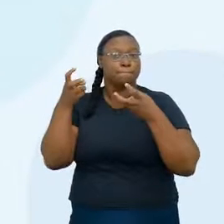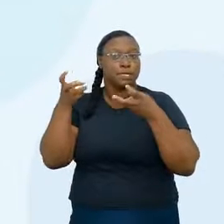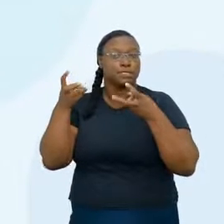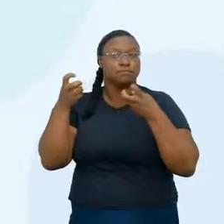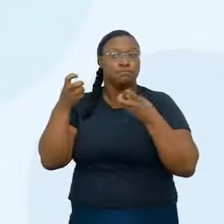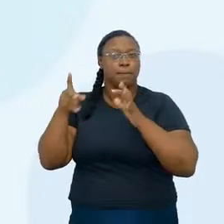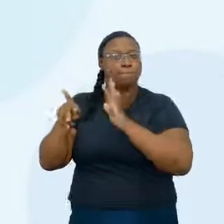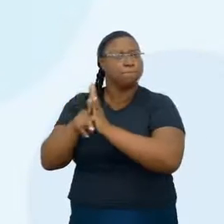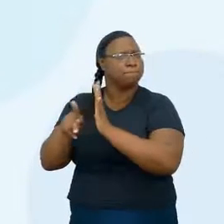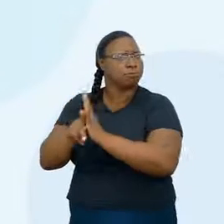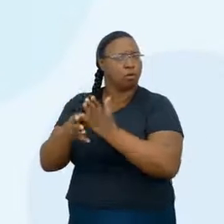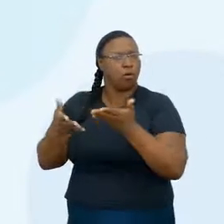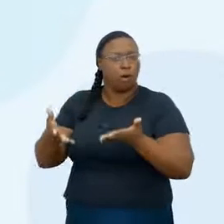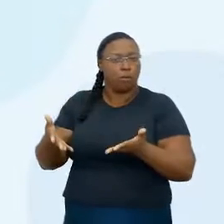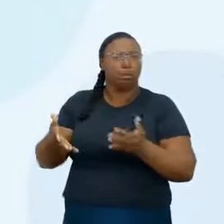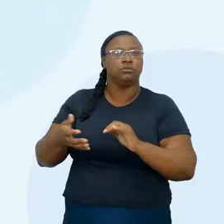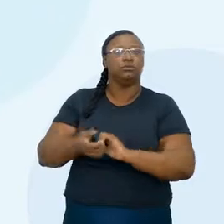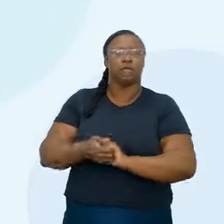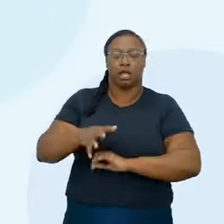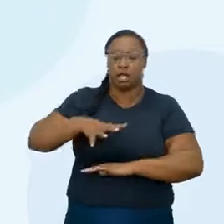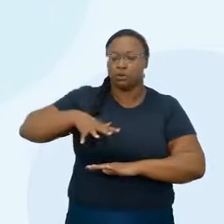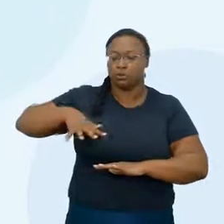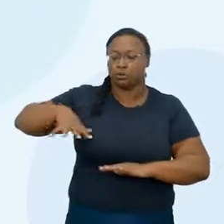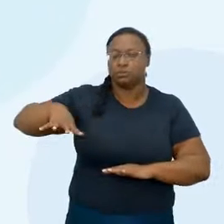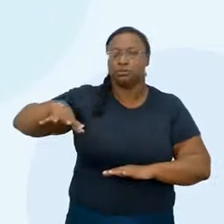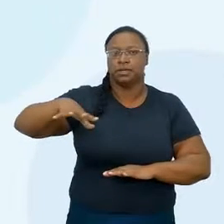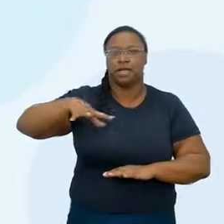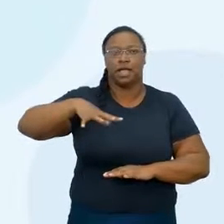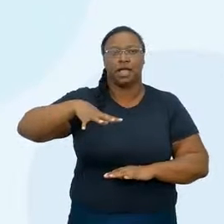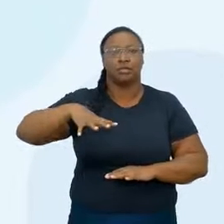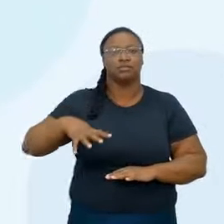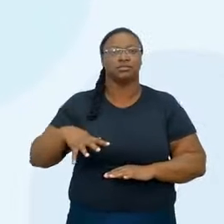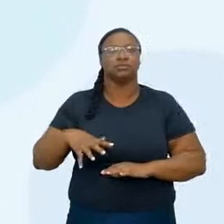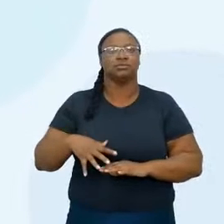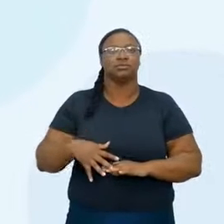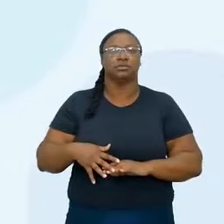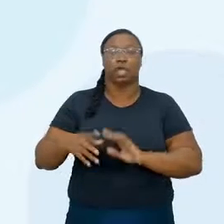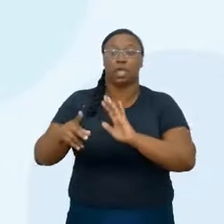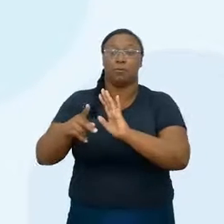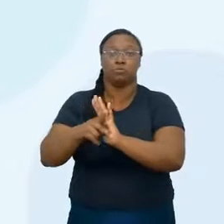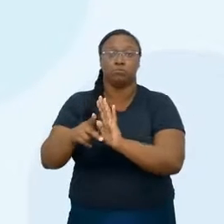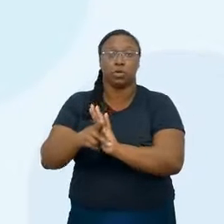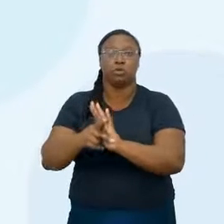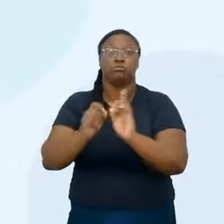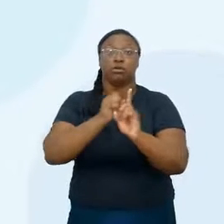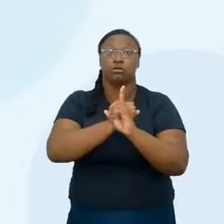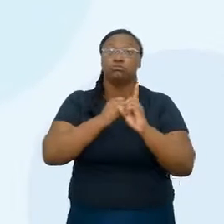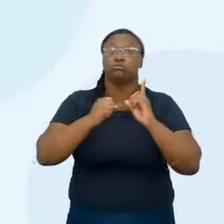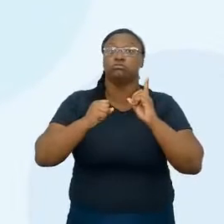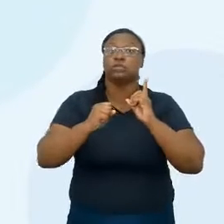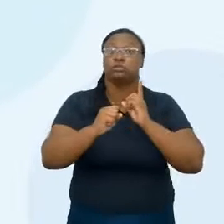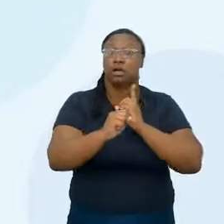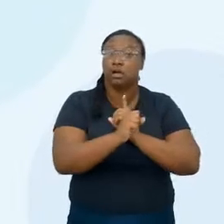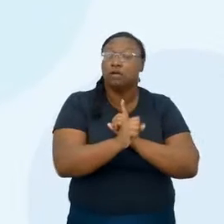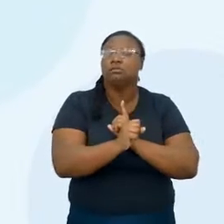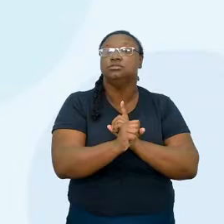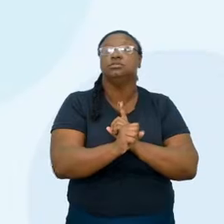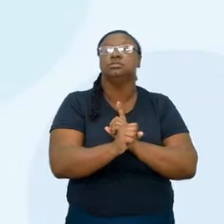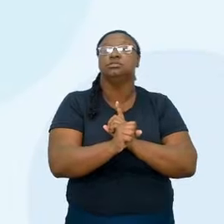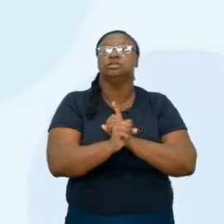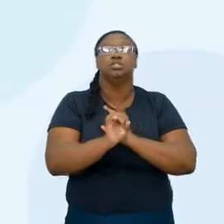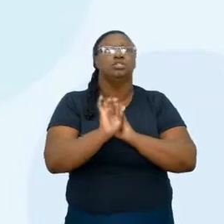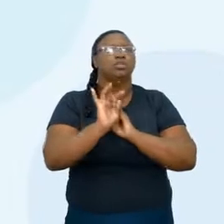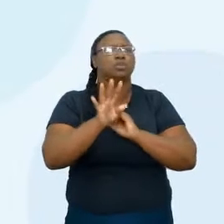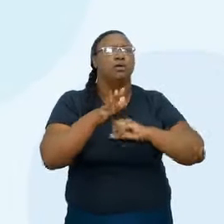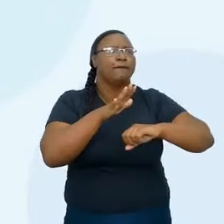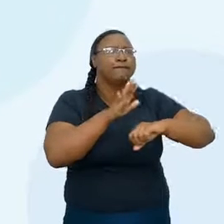local, constituindo espaços, o pertencimento, a sociabilidade, a socialização, não só pela